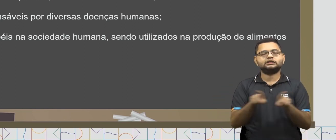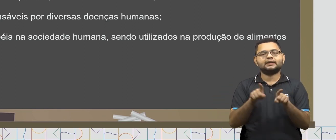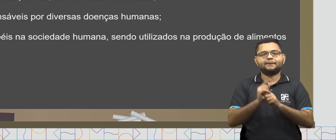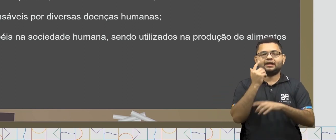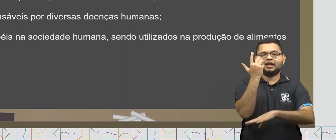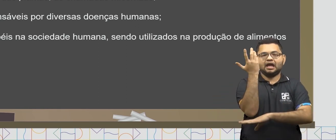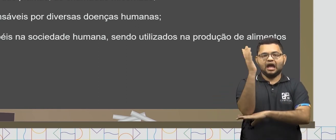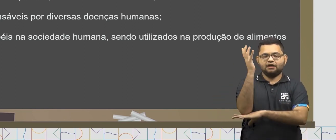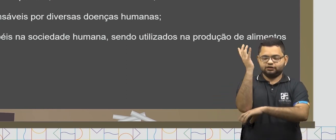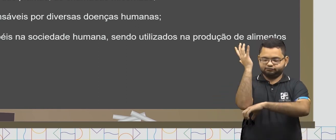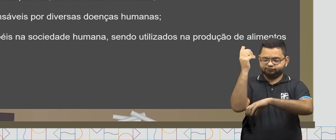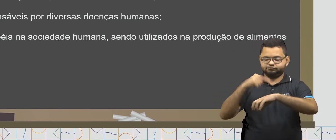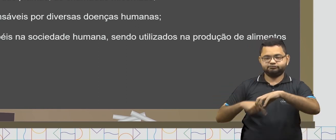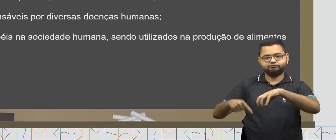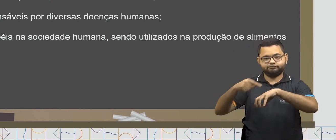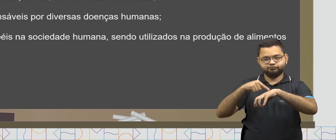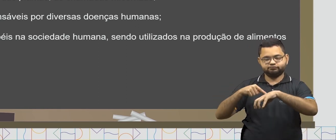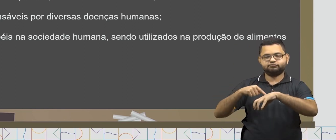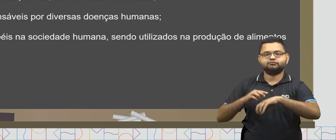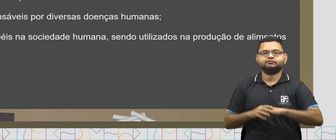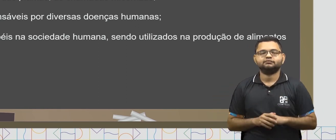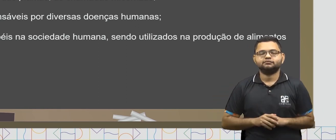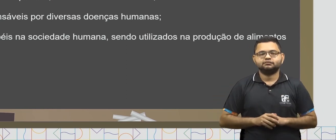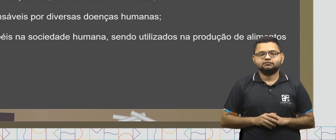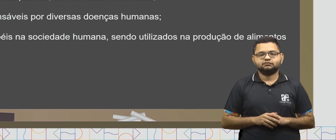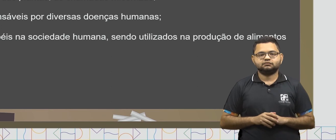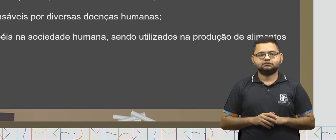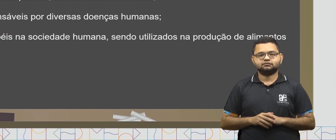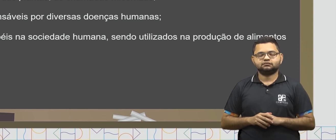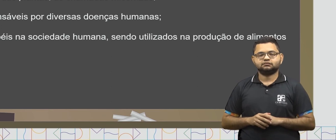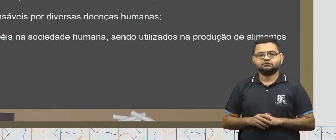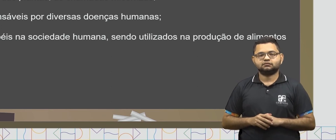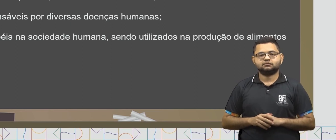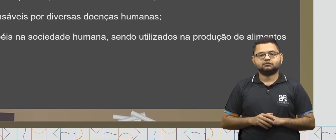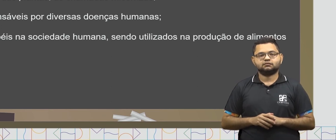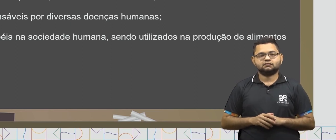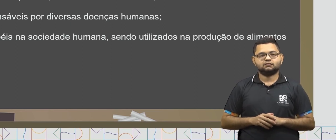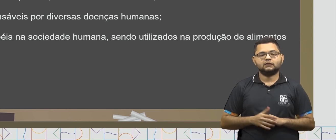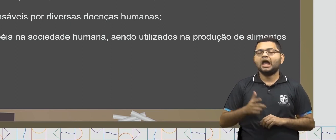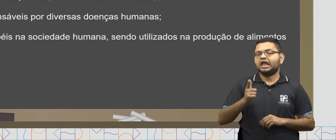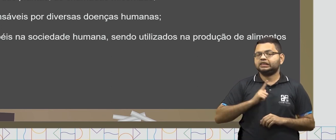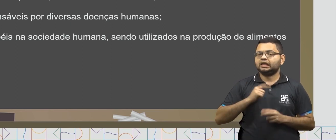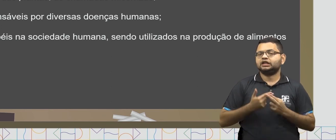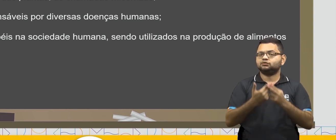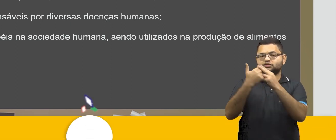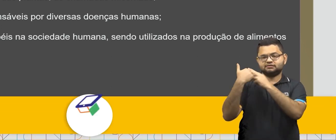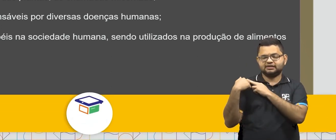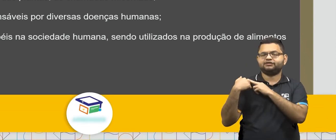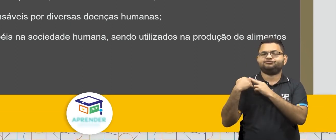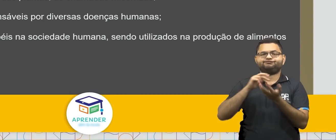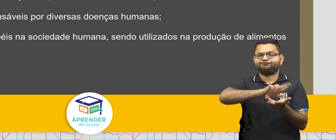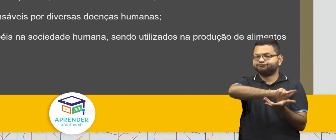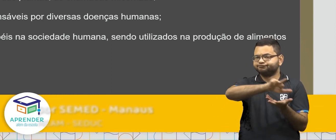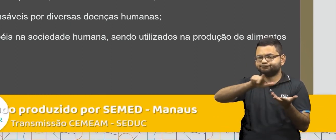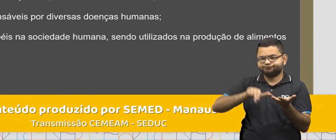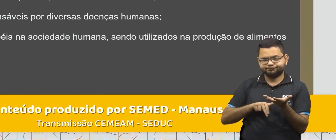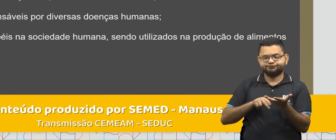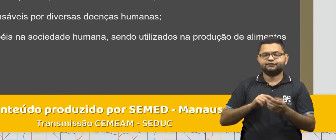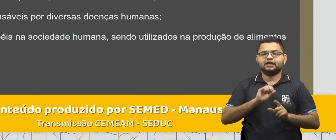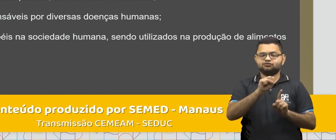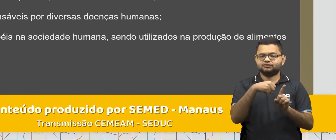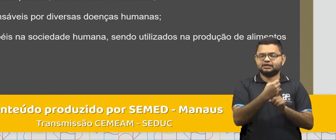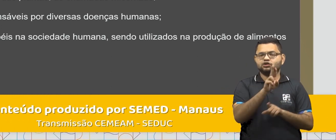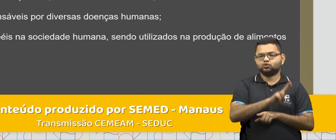nas raízes de plantas, as chamadas micorrizas, e possuem diferentes papéis na sociedade humana,